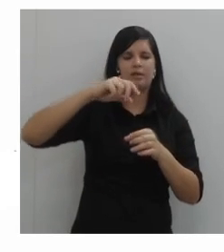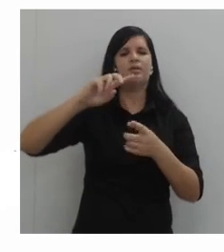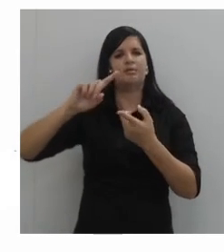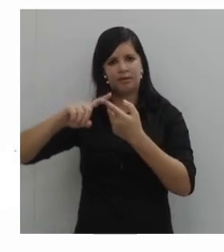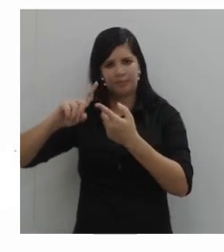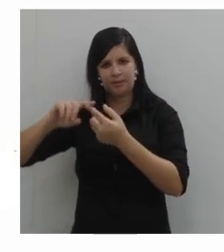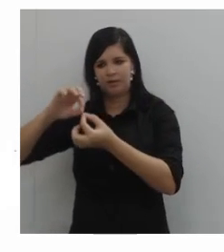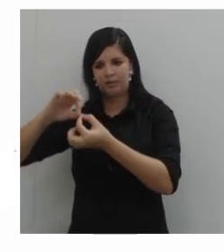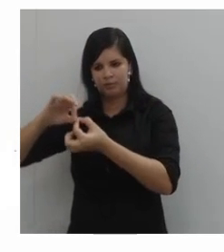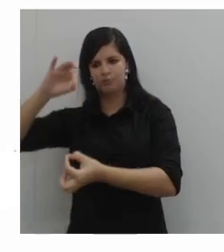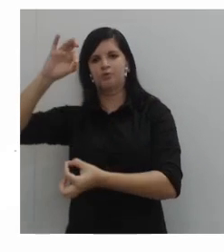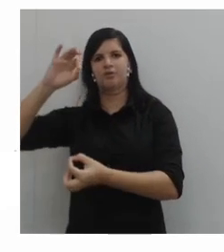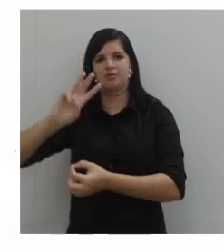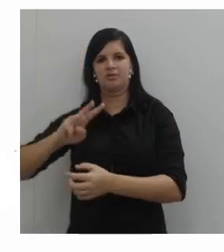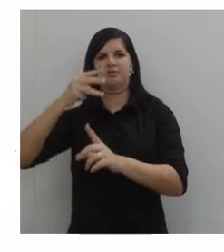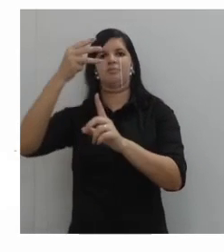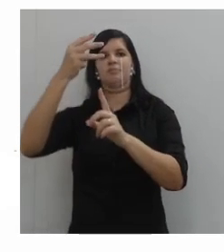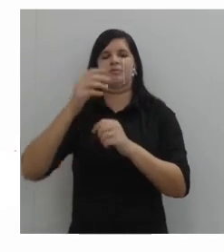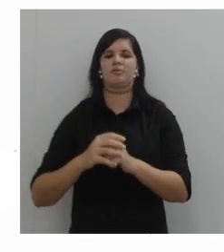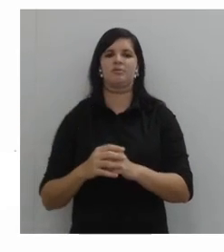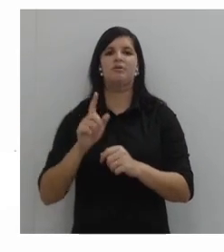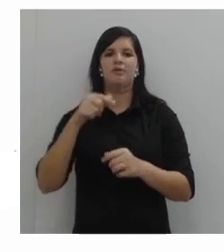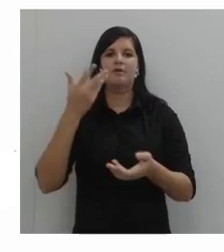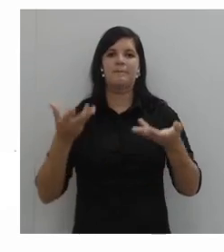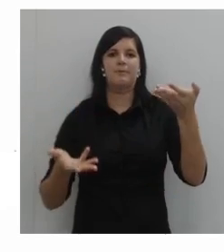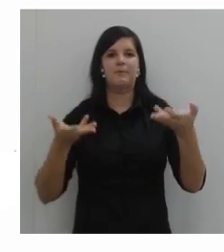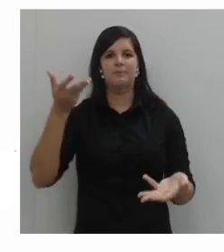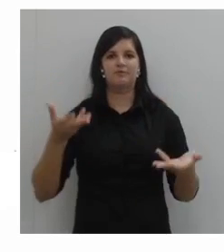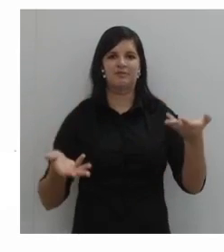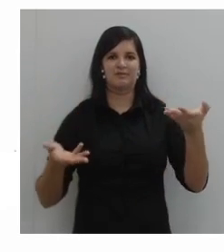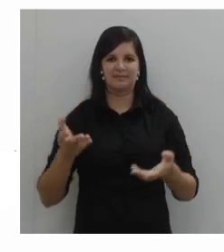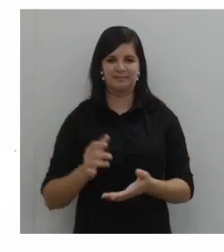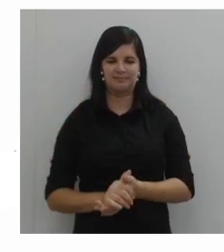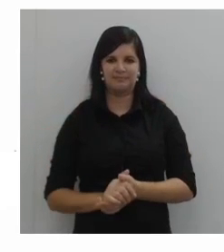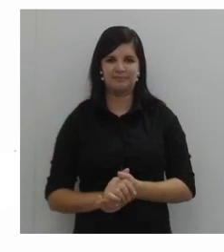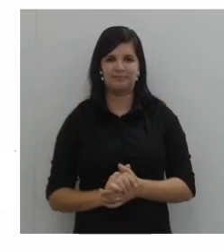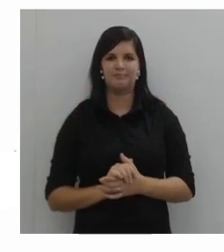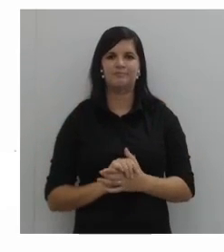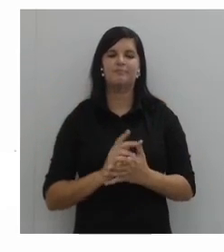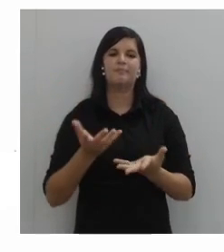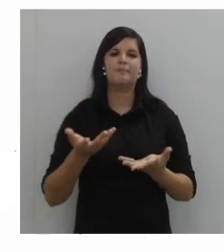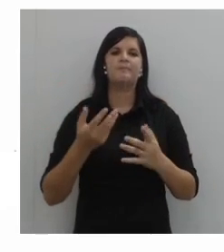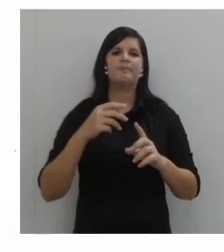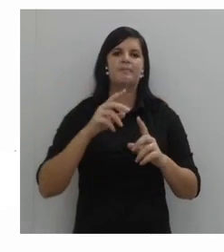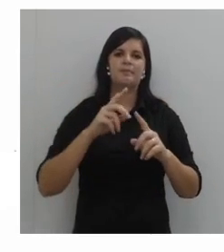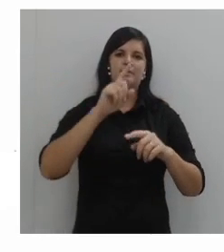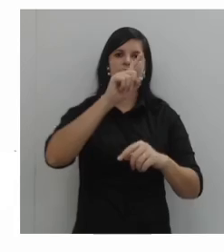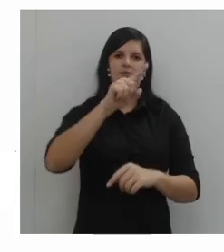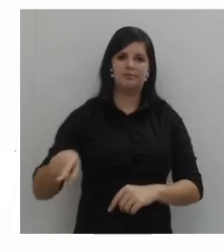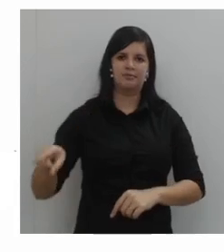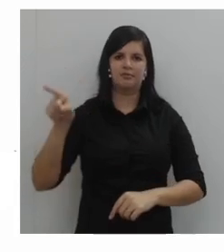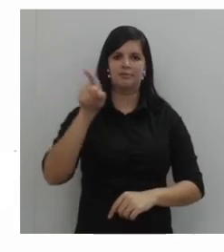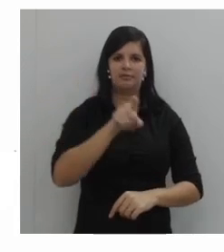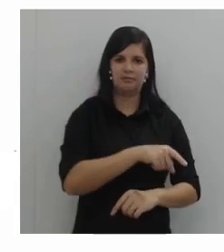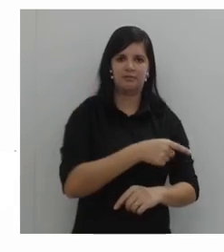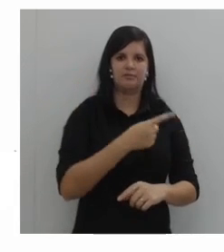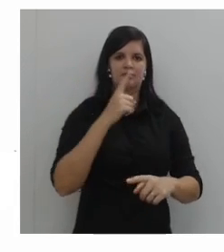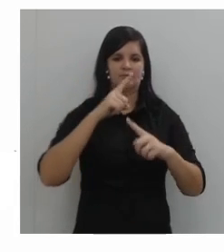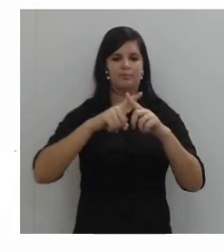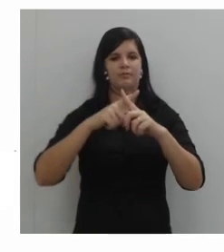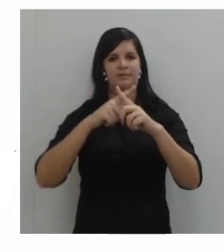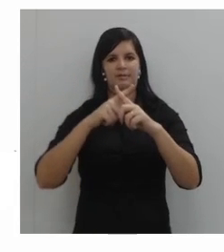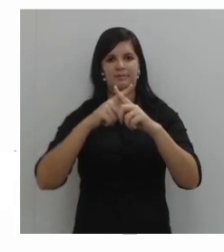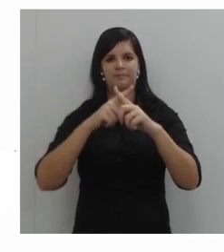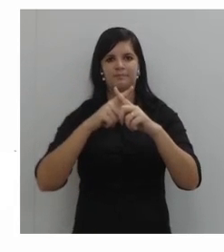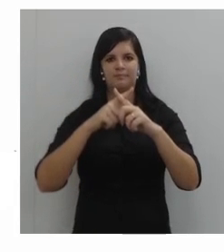também triplica. Então, isso é uma proporcionalidade. E aqui vai ficar o seguinte, é só multiplicar meio pelos extremos. E lembre-se,